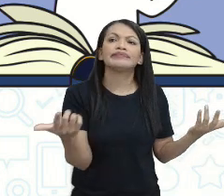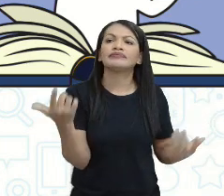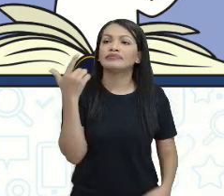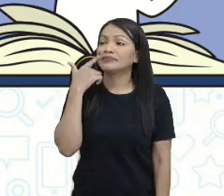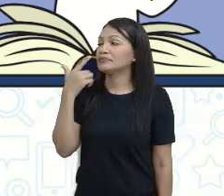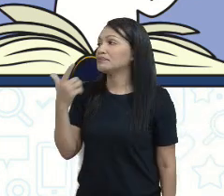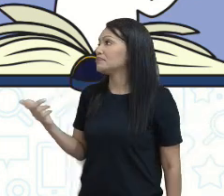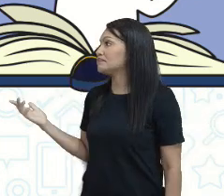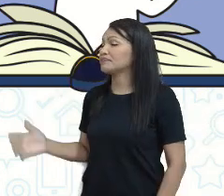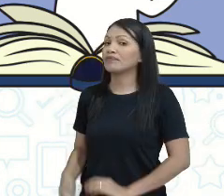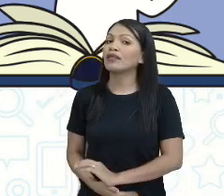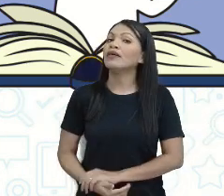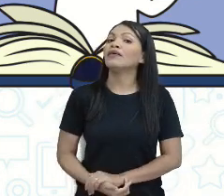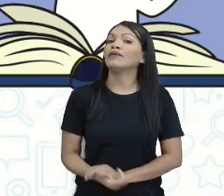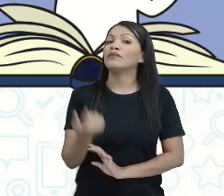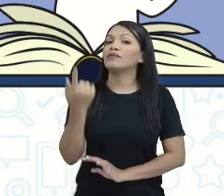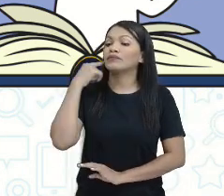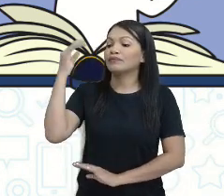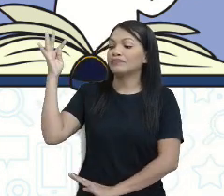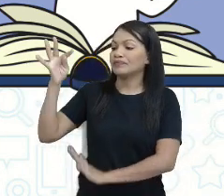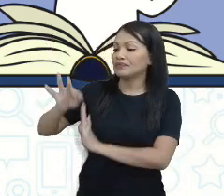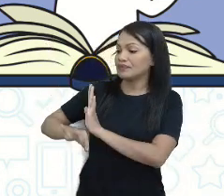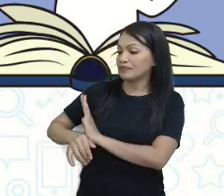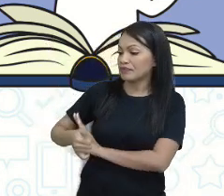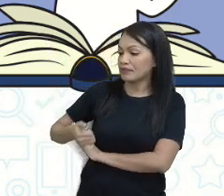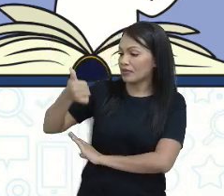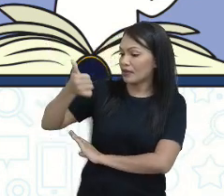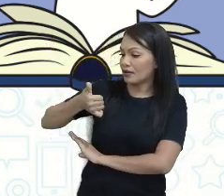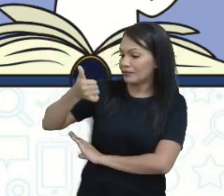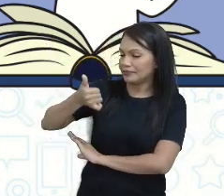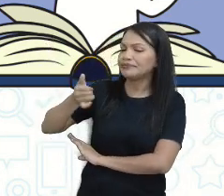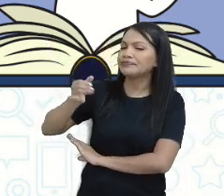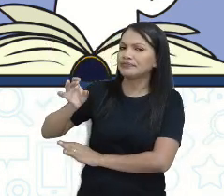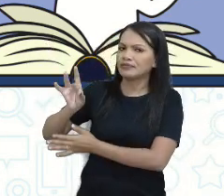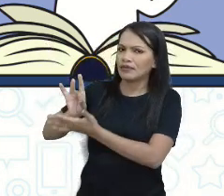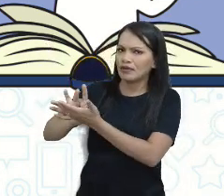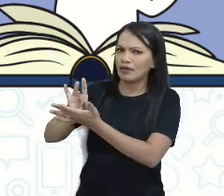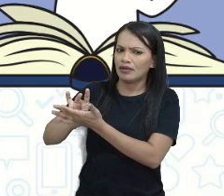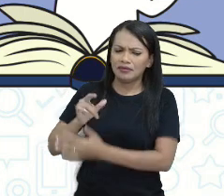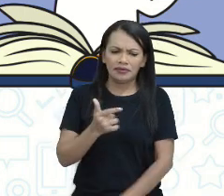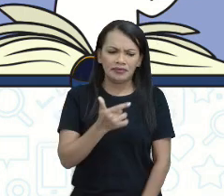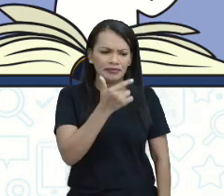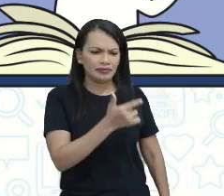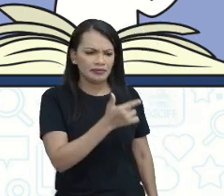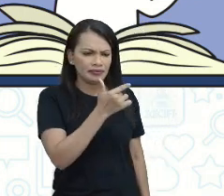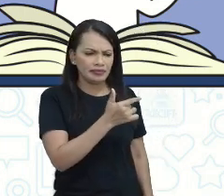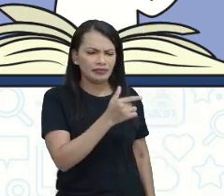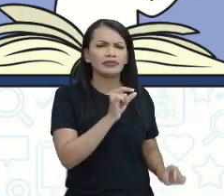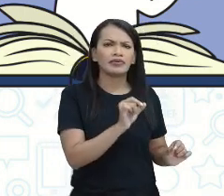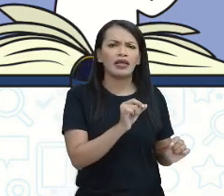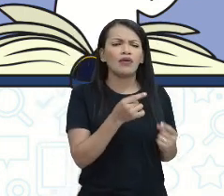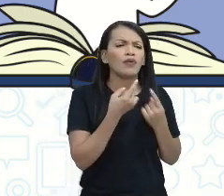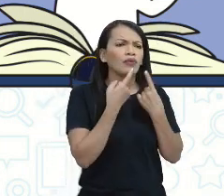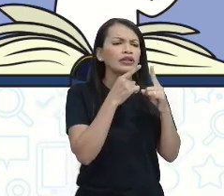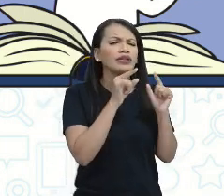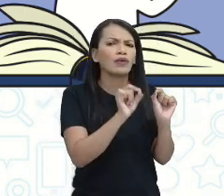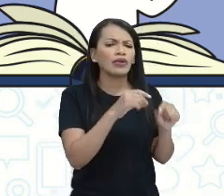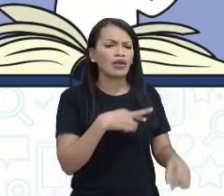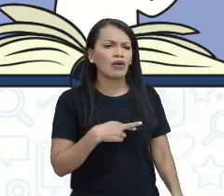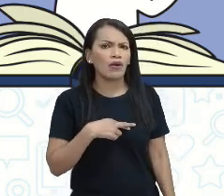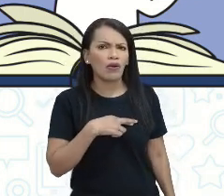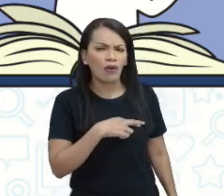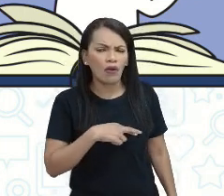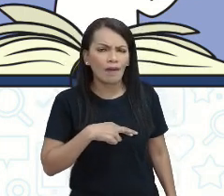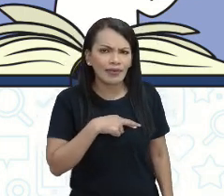original. Já o segundo apresenta uma paródia escrita por Oswald, cuja intenção era criticar o nacionalismo e o romantismo presentes